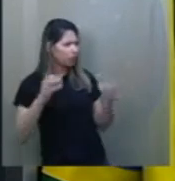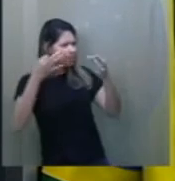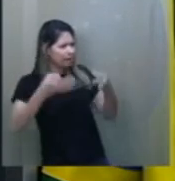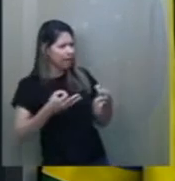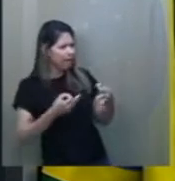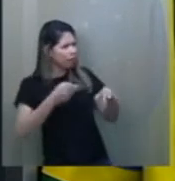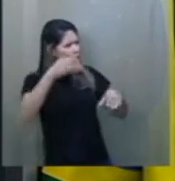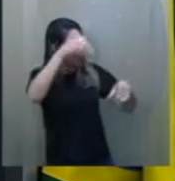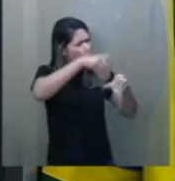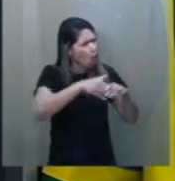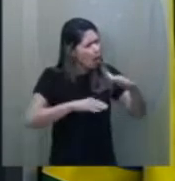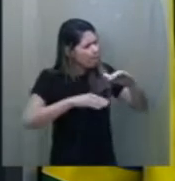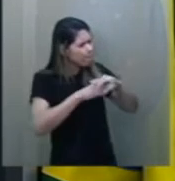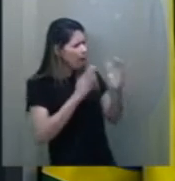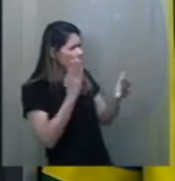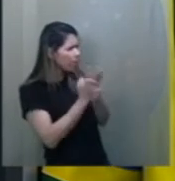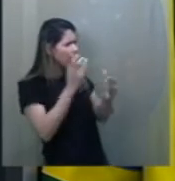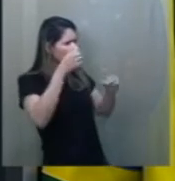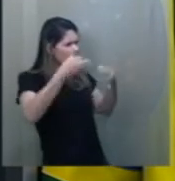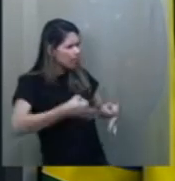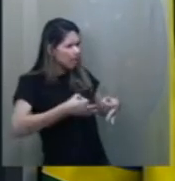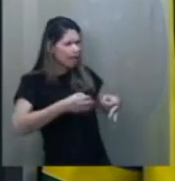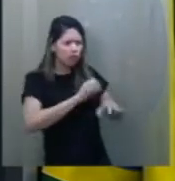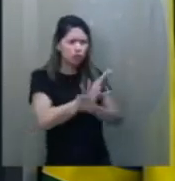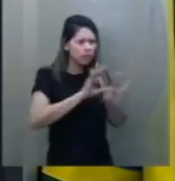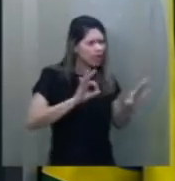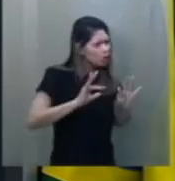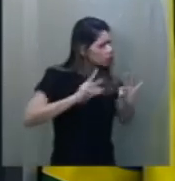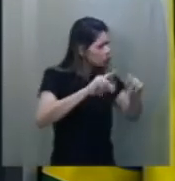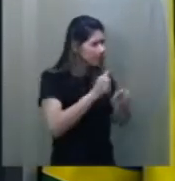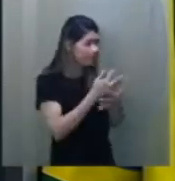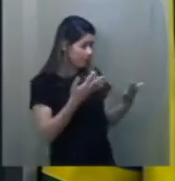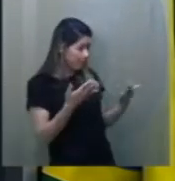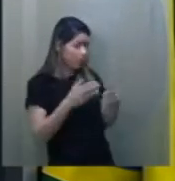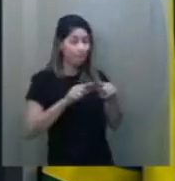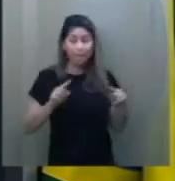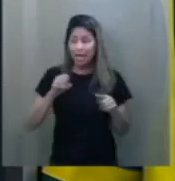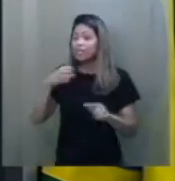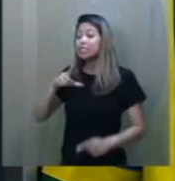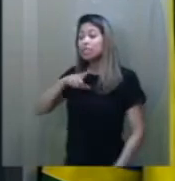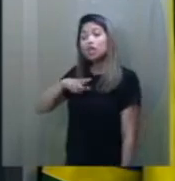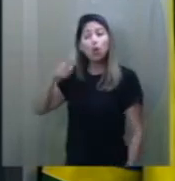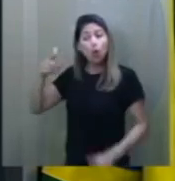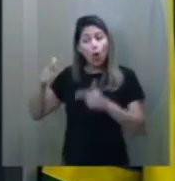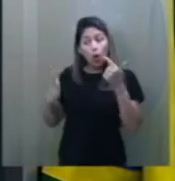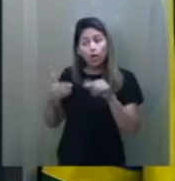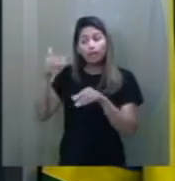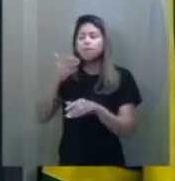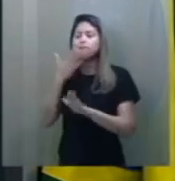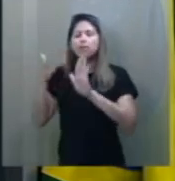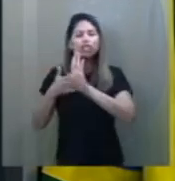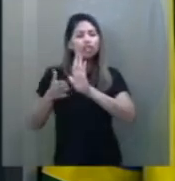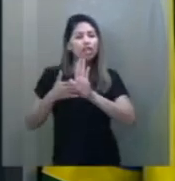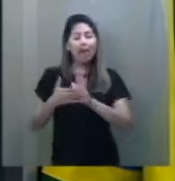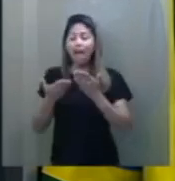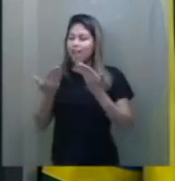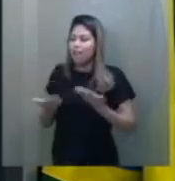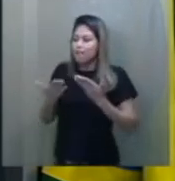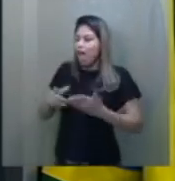pode tocar, a banda está afinada, vai dar tudo certo. Agora, quando tem uma medida que busca aliviar o peso